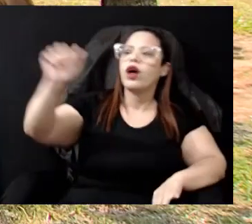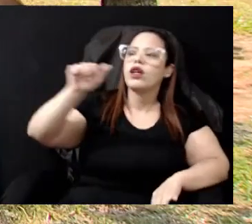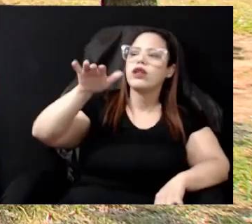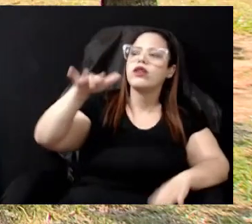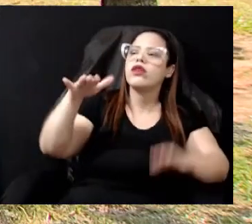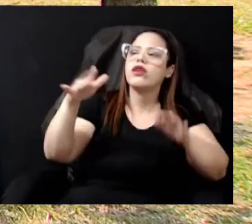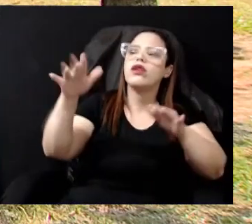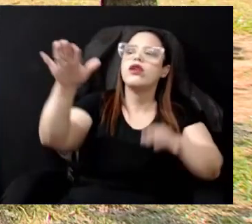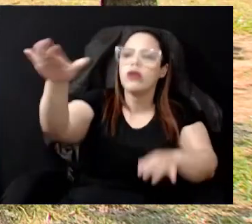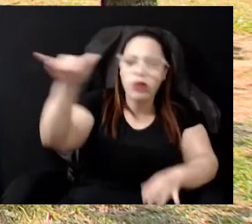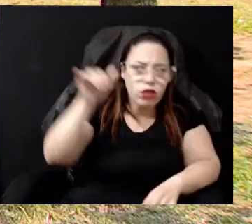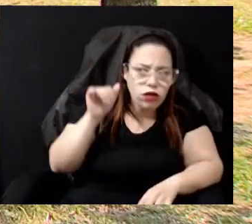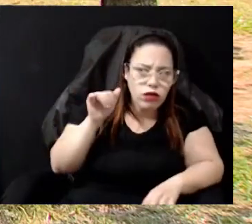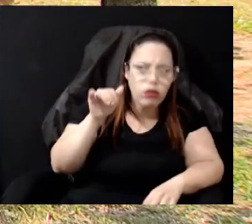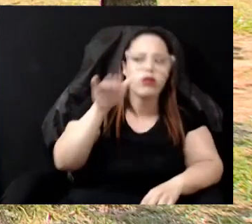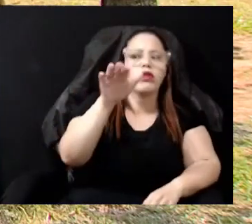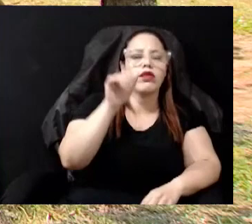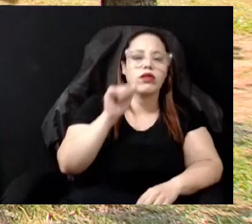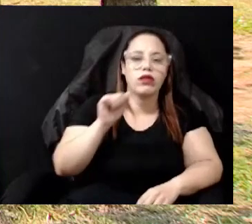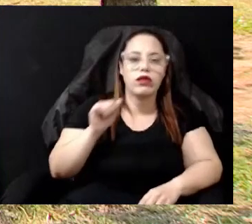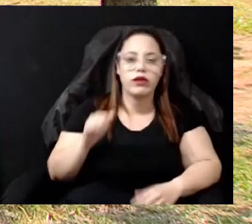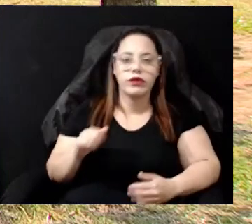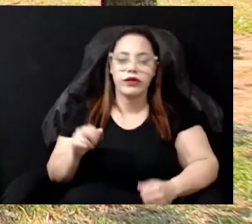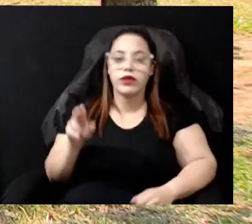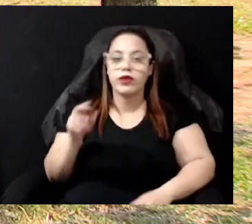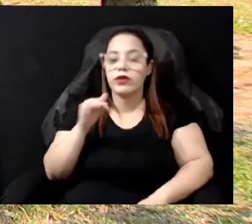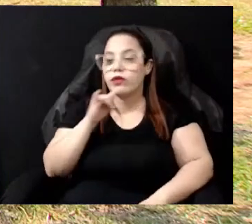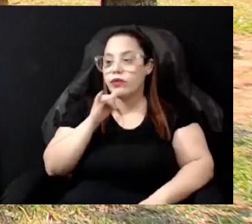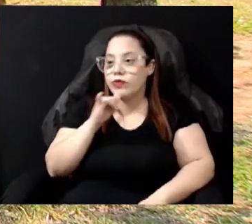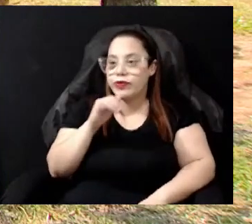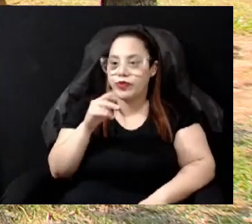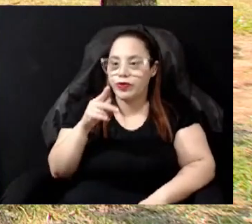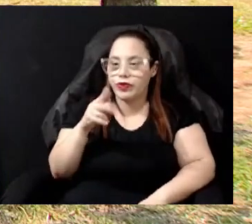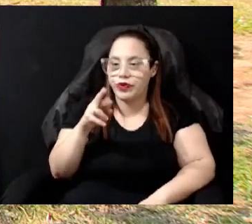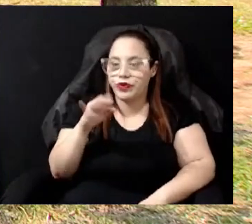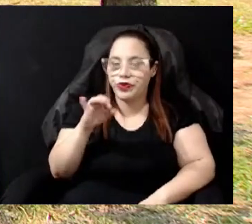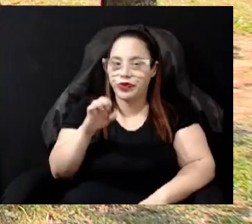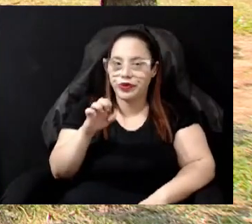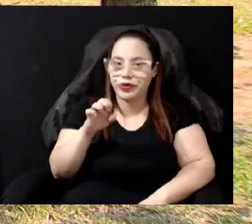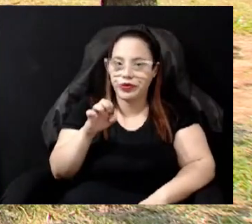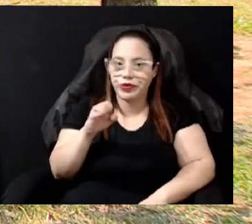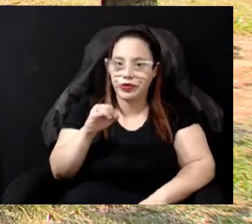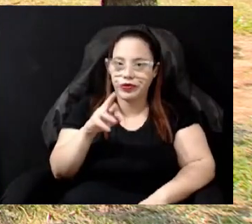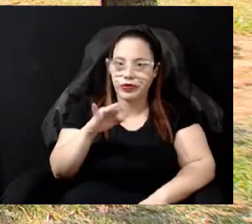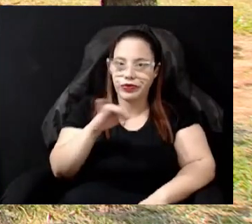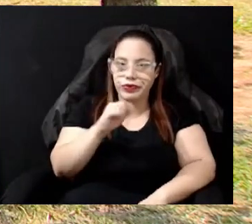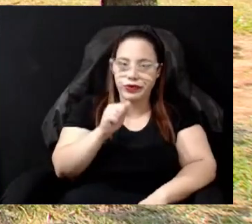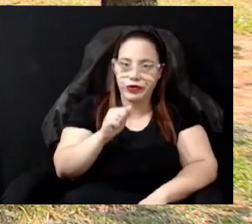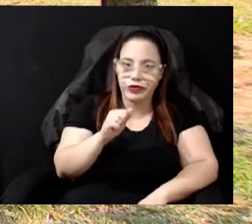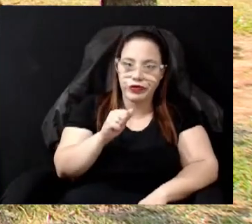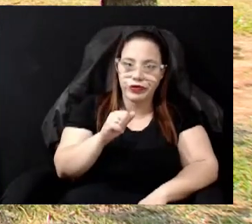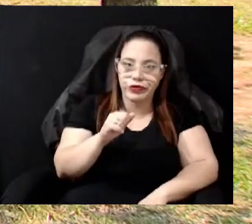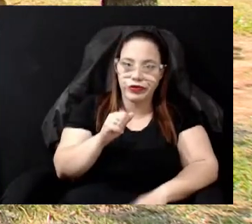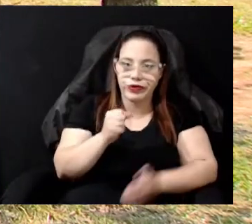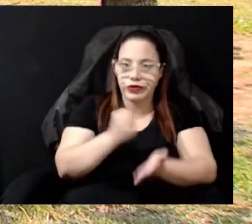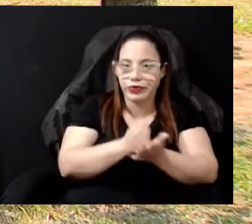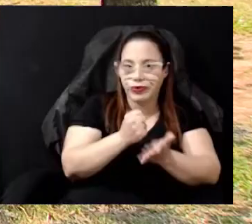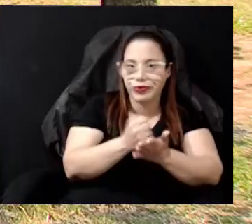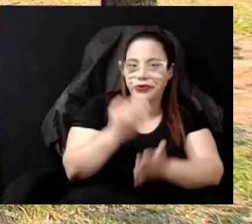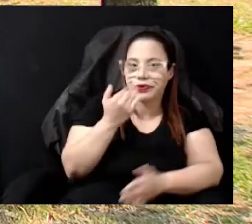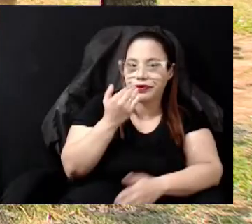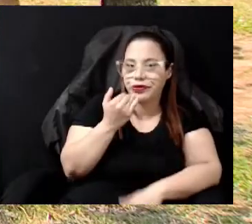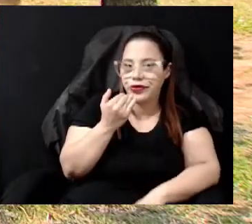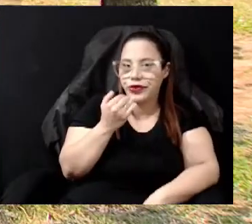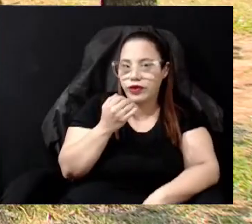equipamentos que, por exemplo, o lure, que é uma isca artificial que simboliza maior quantidade de comida do que a luva, então isso é implementado para